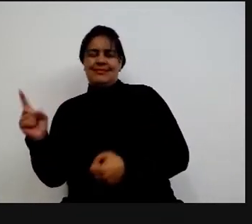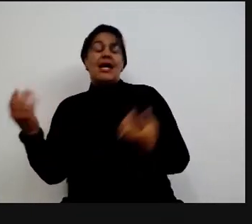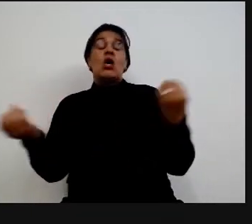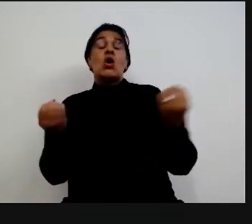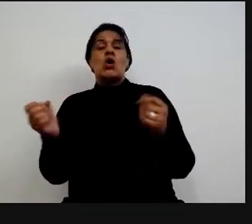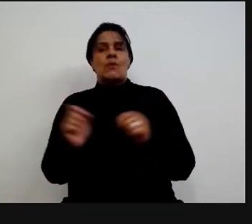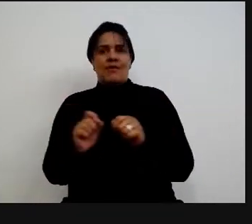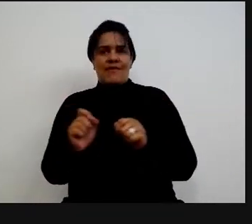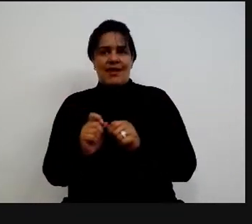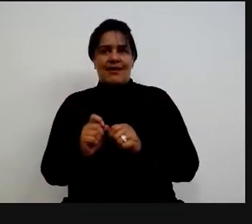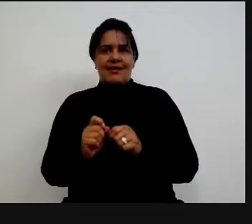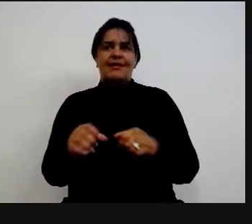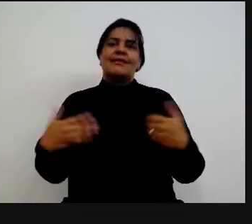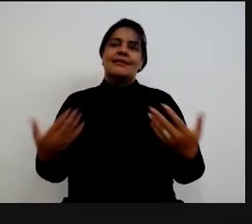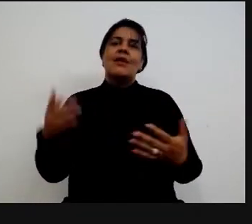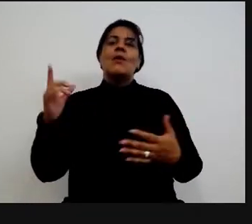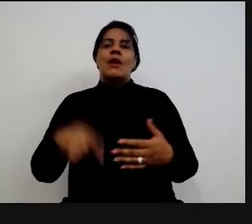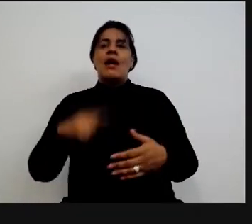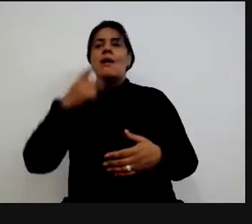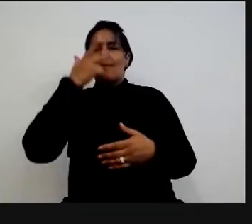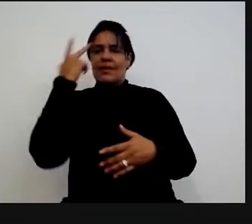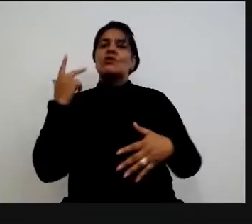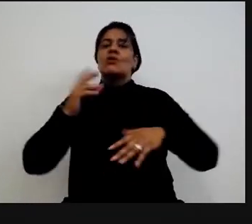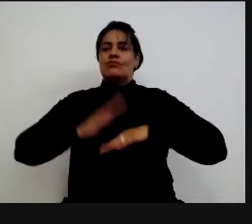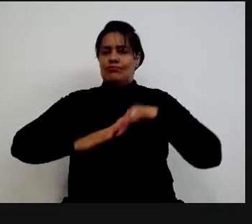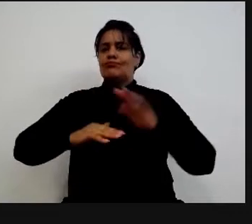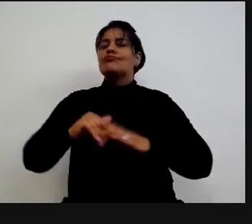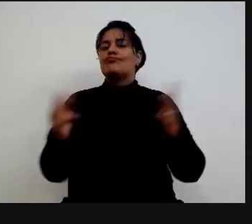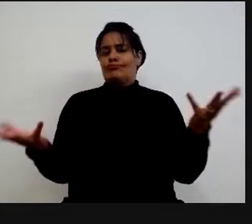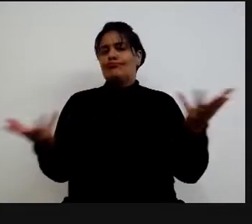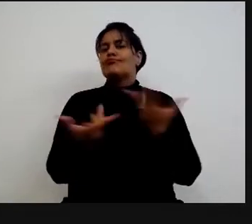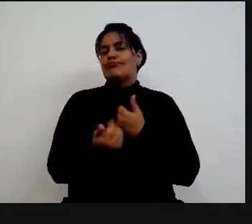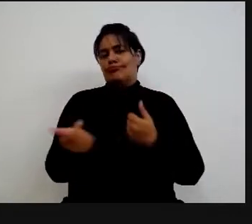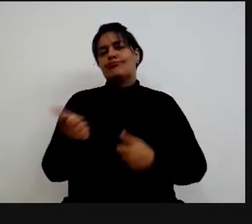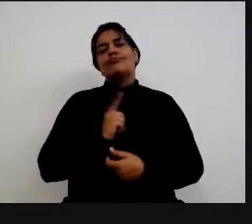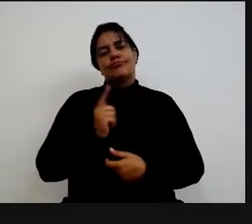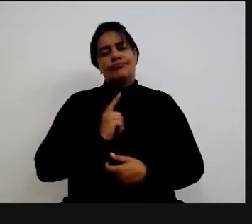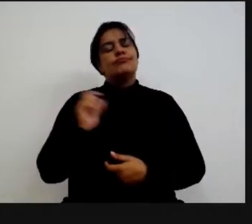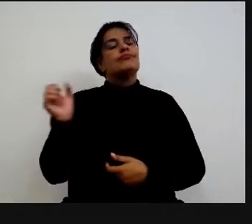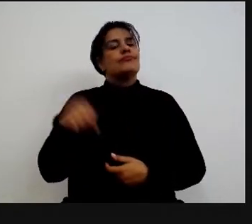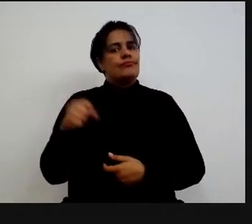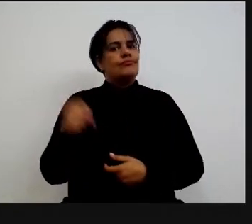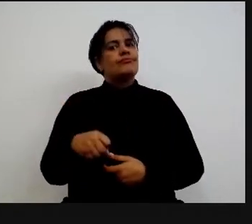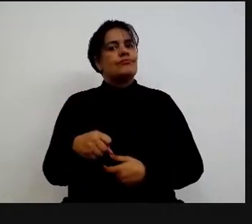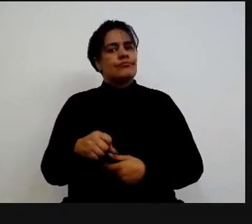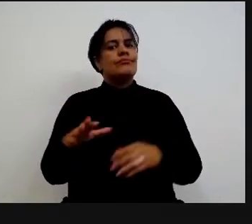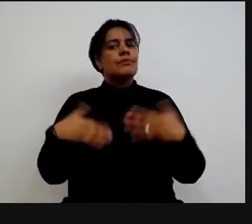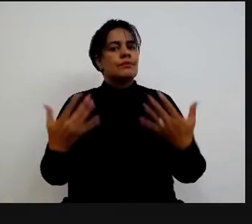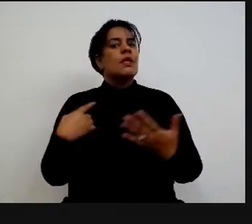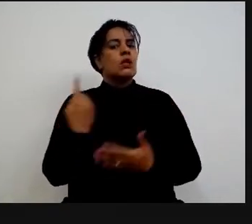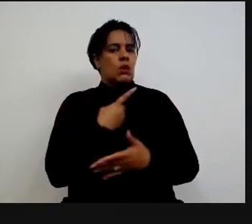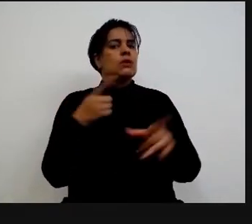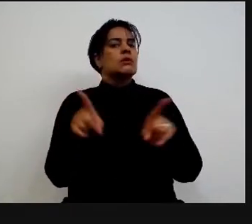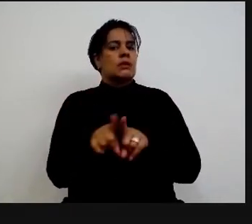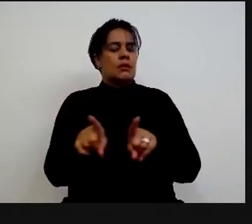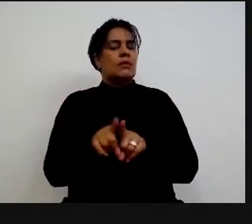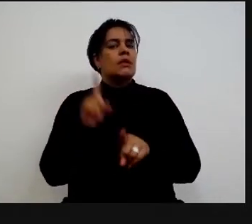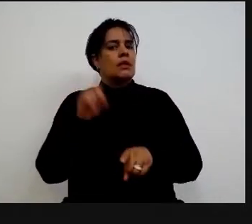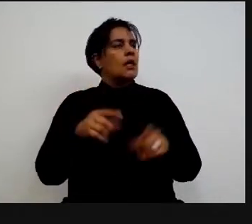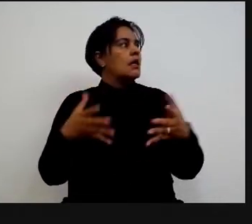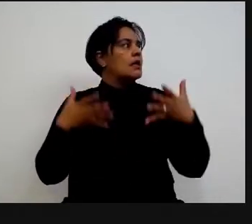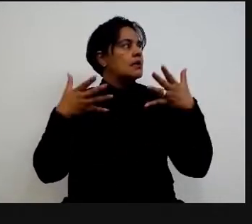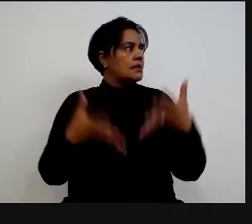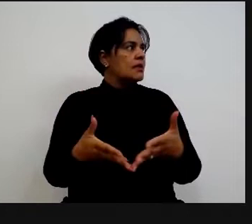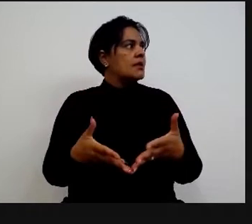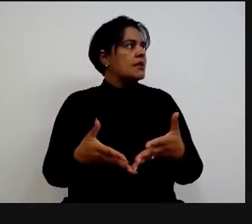instrucional, que nós temos bastante lá, pessoas muito qualificadas para fazer, né? Nós também trabalhamos com atuação de benchmarks,